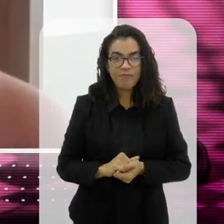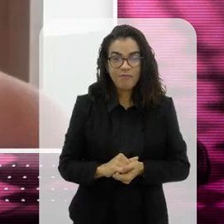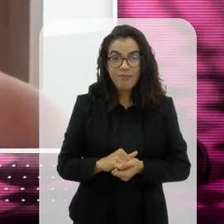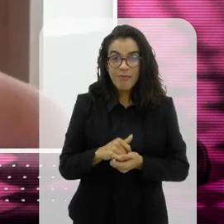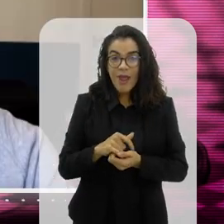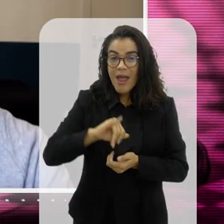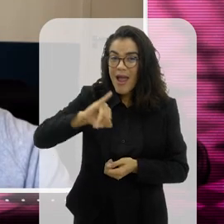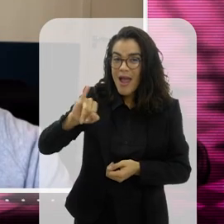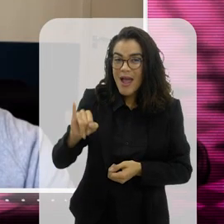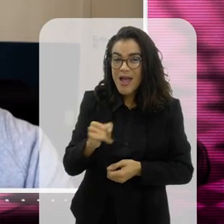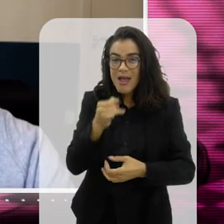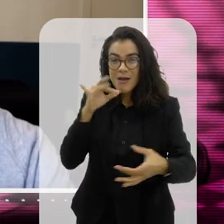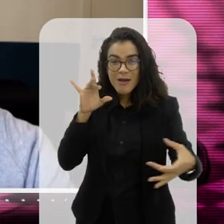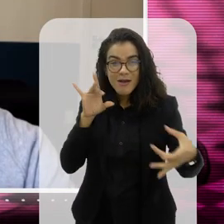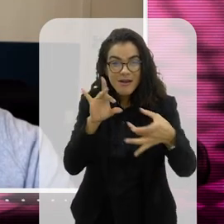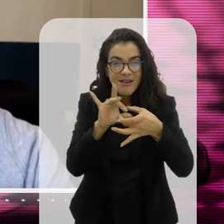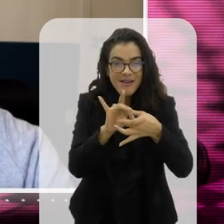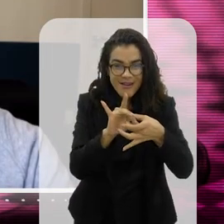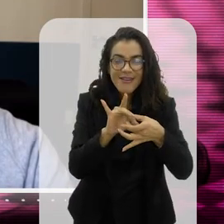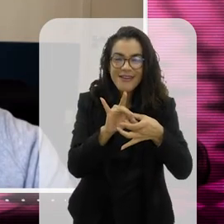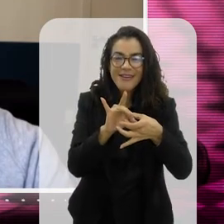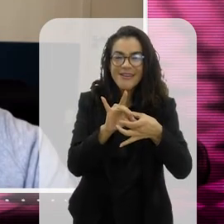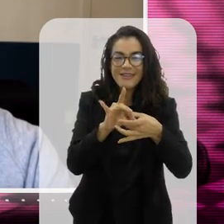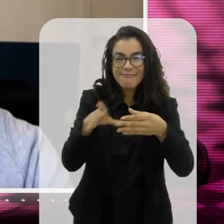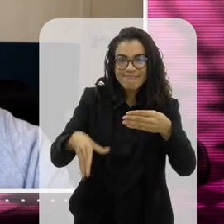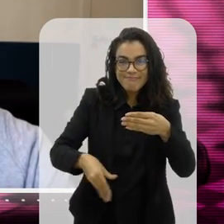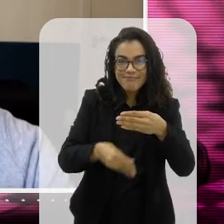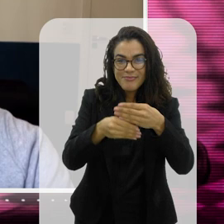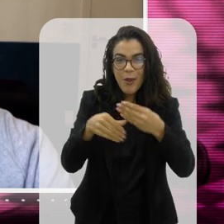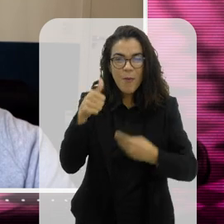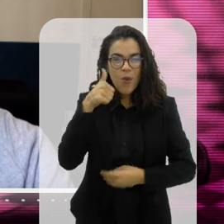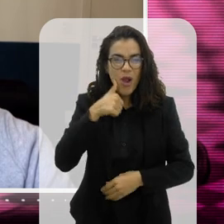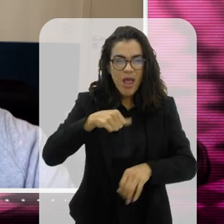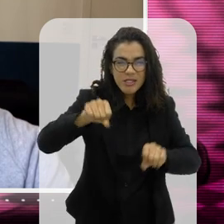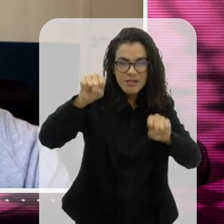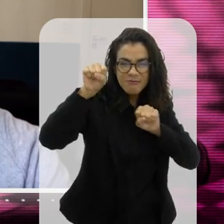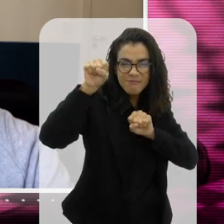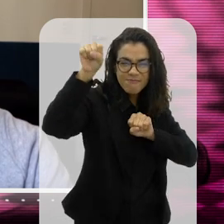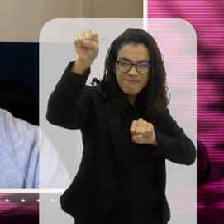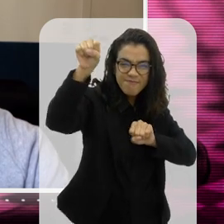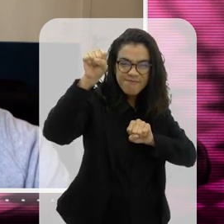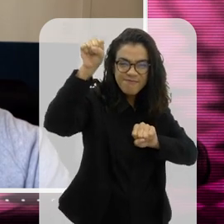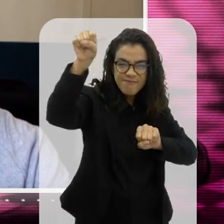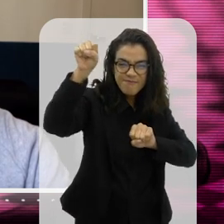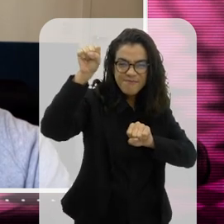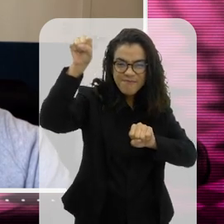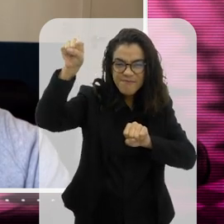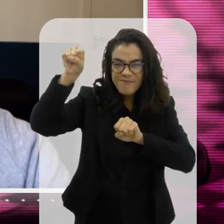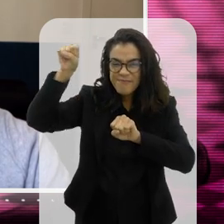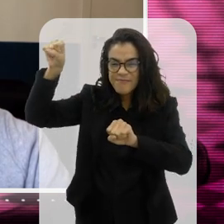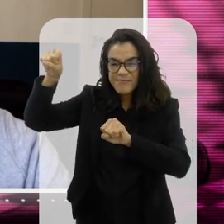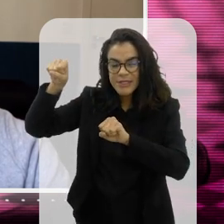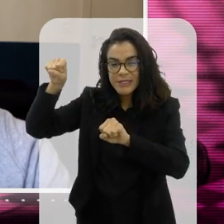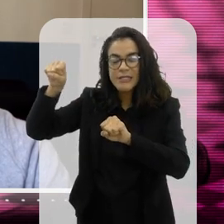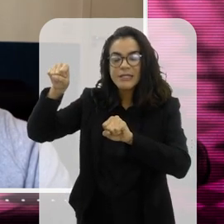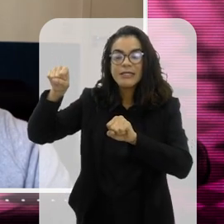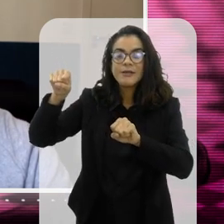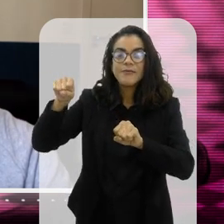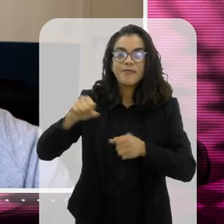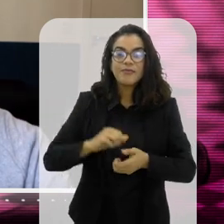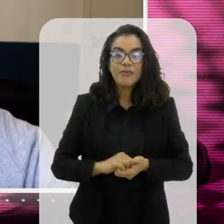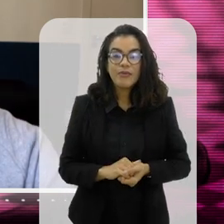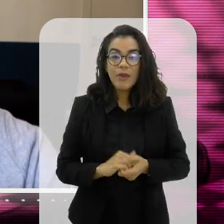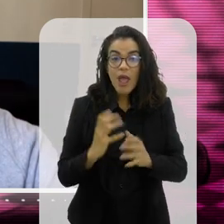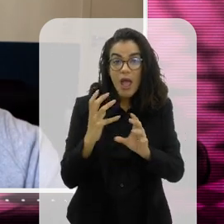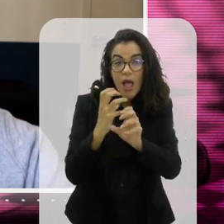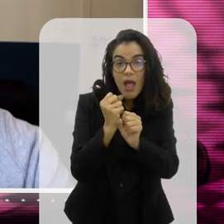somos nós. É, pegando essa sua última fala, já que estamos falando de mulheres maravilhas, de mulheres que fazem isso, aquilo,